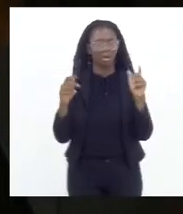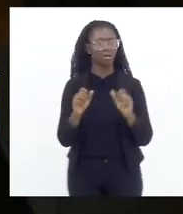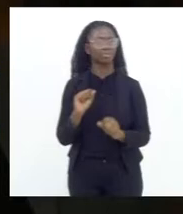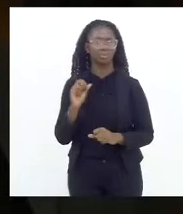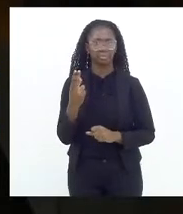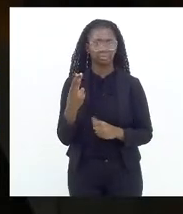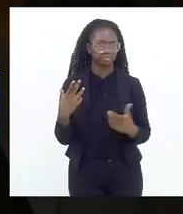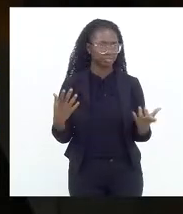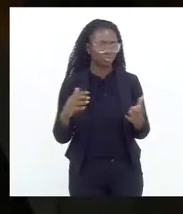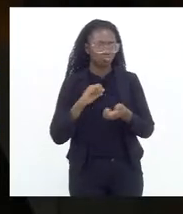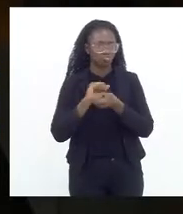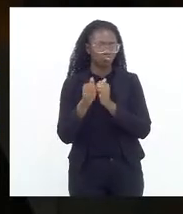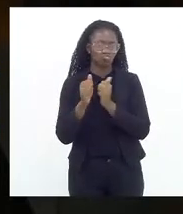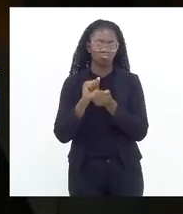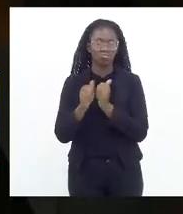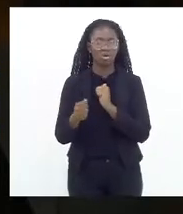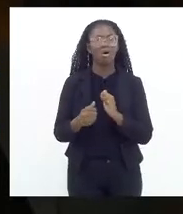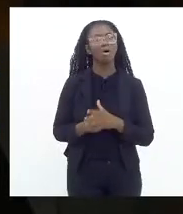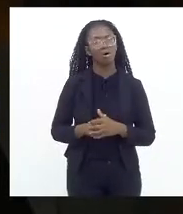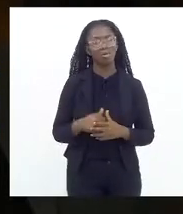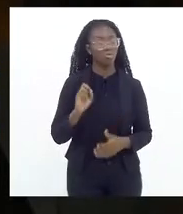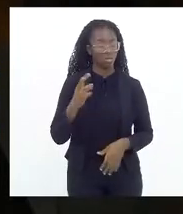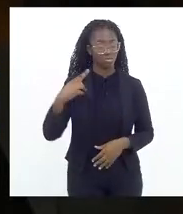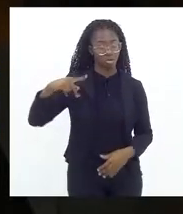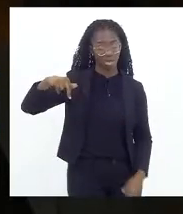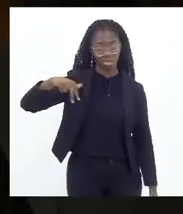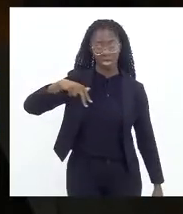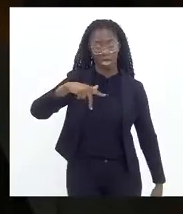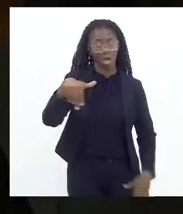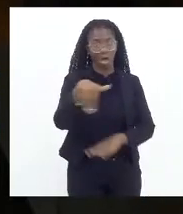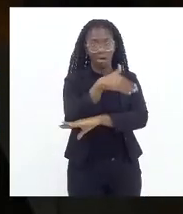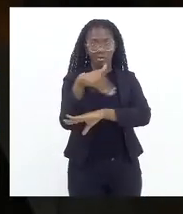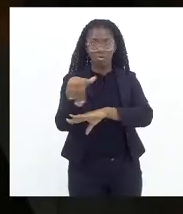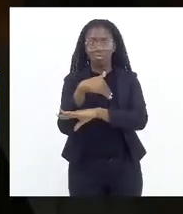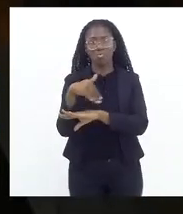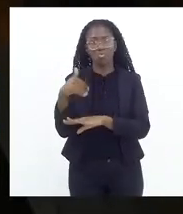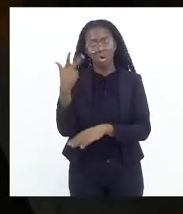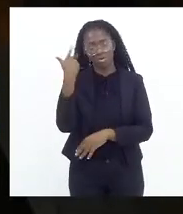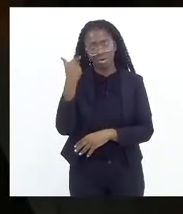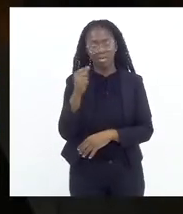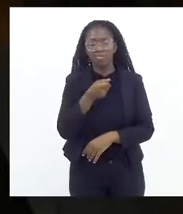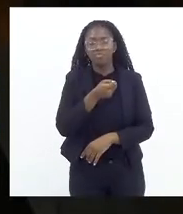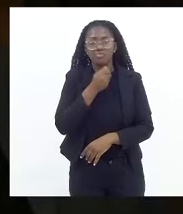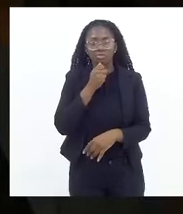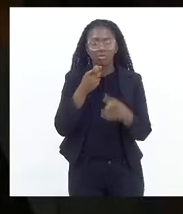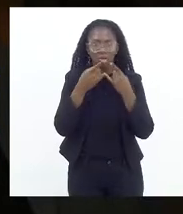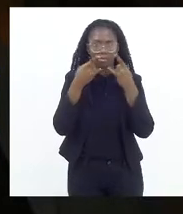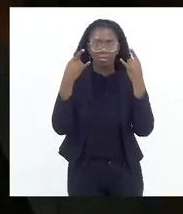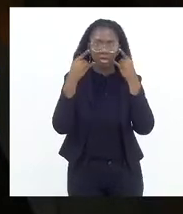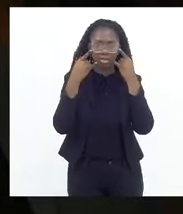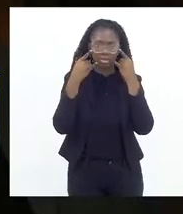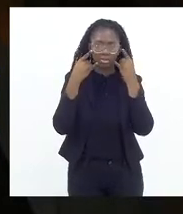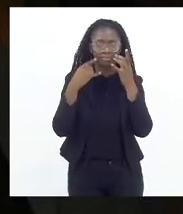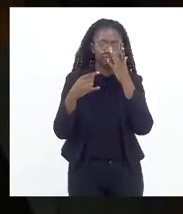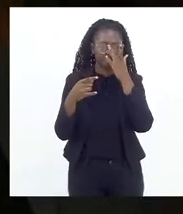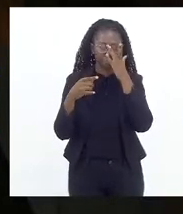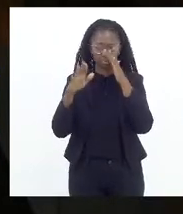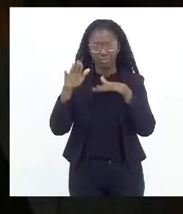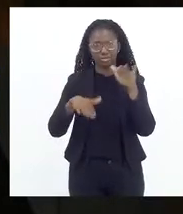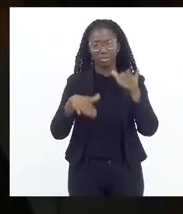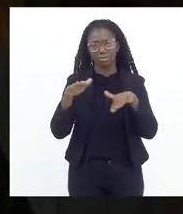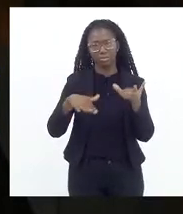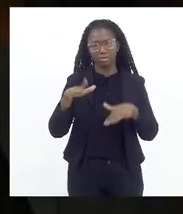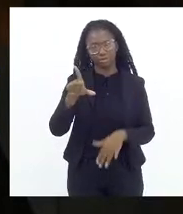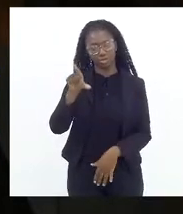futebol, ou se transitar pelas ruas sem usar máscaras, a depender da decisão